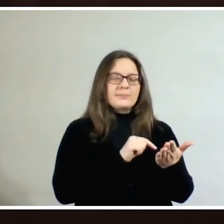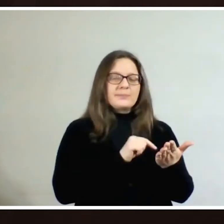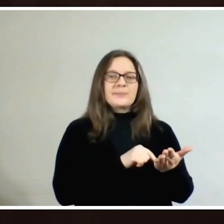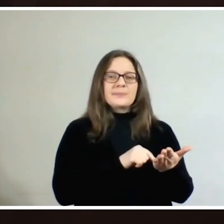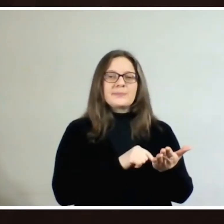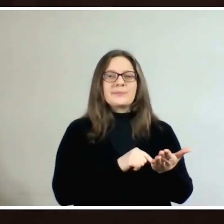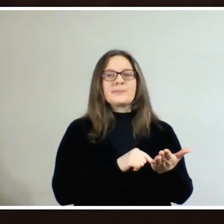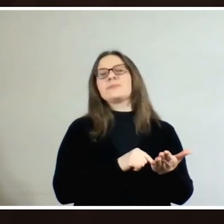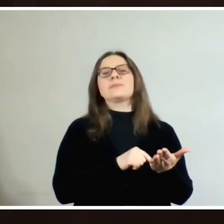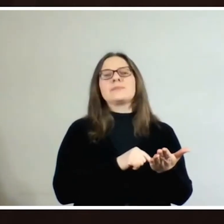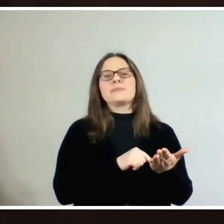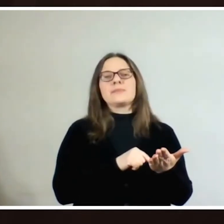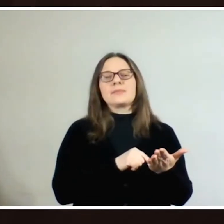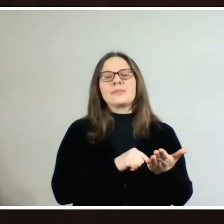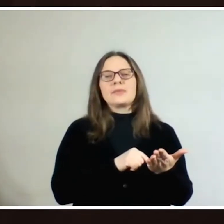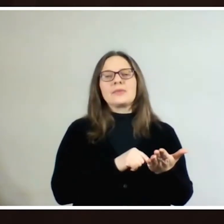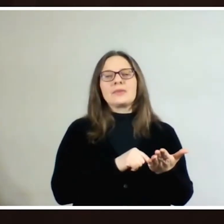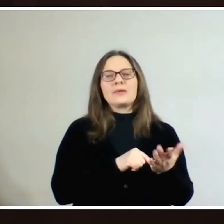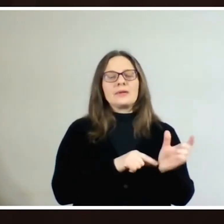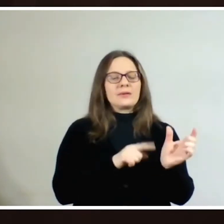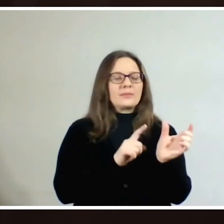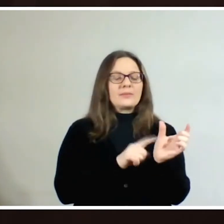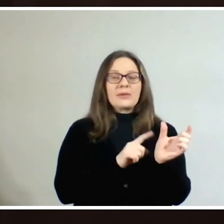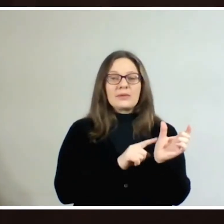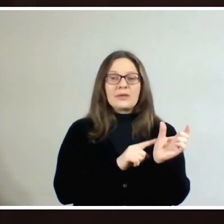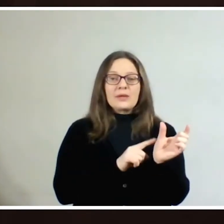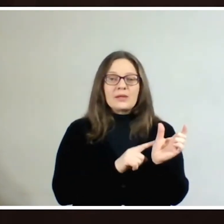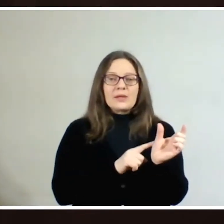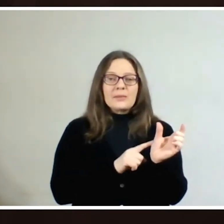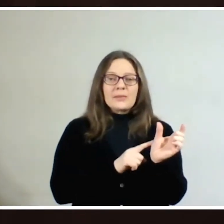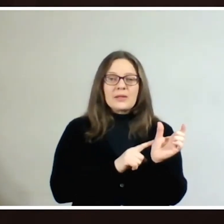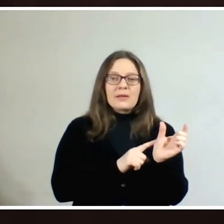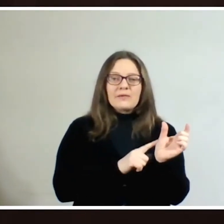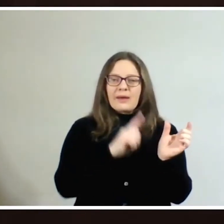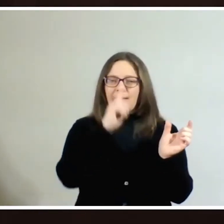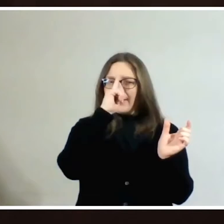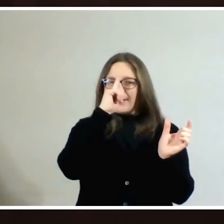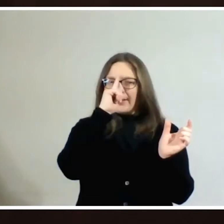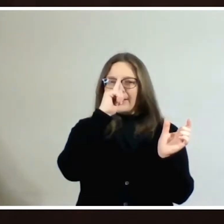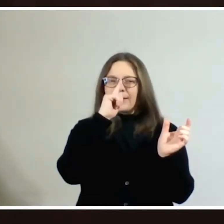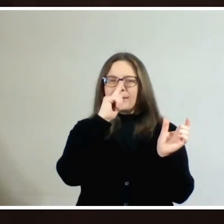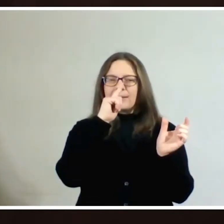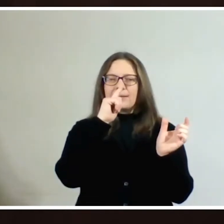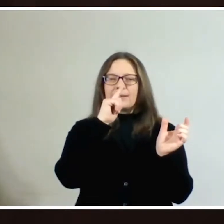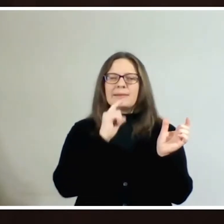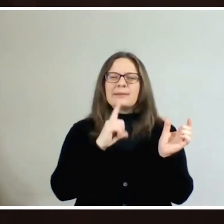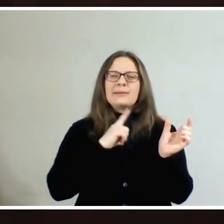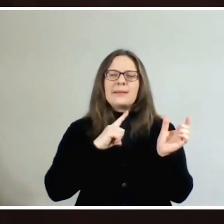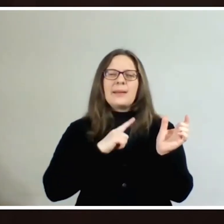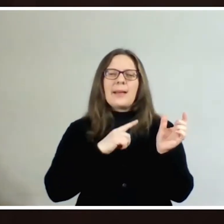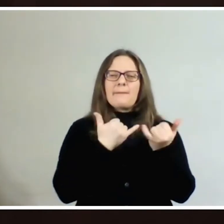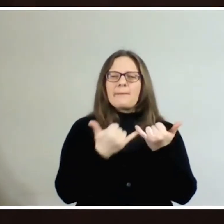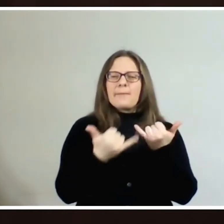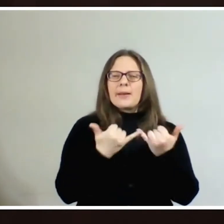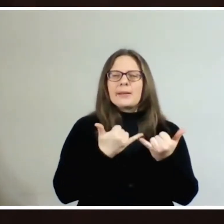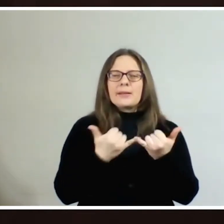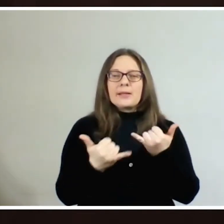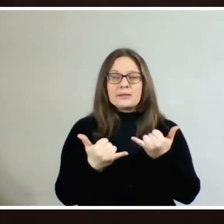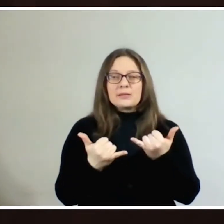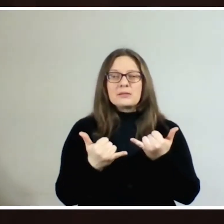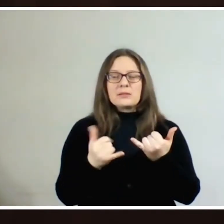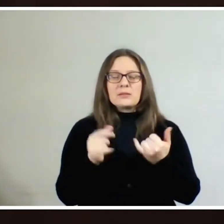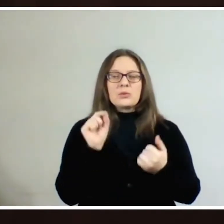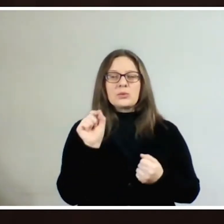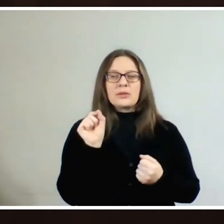deriva da palavra grega parecer ou ter aparência de, quer dizer, então os